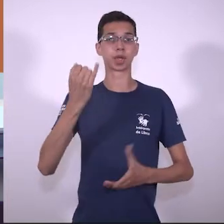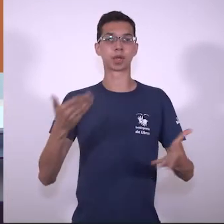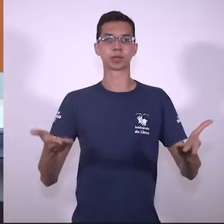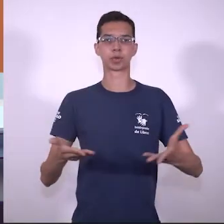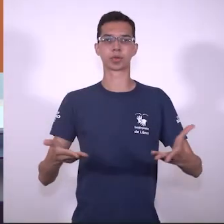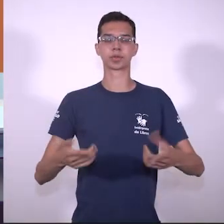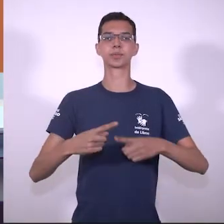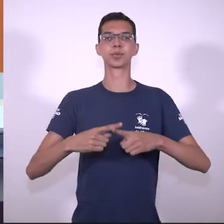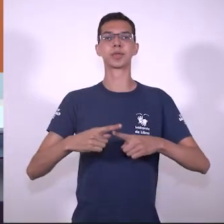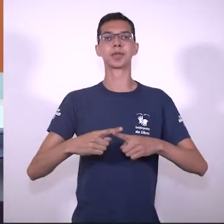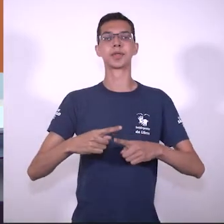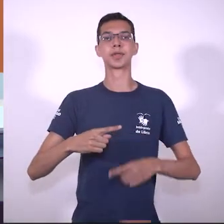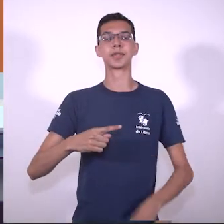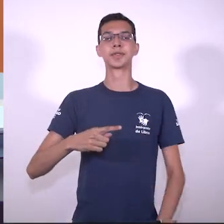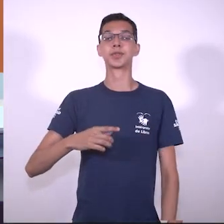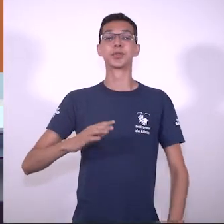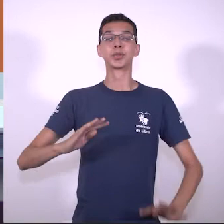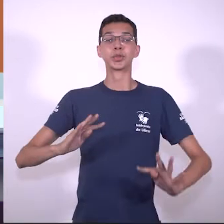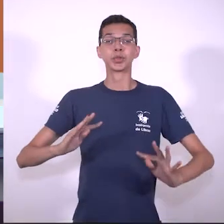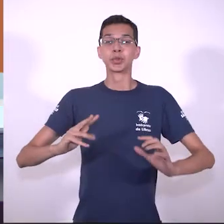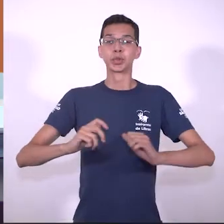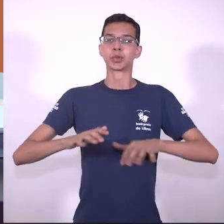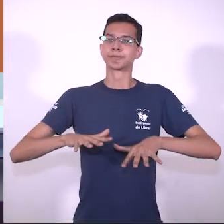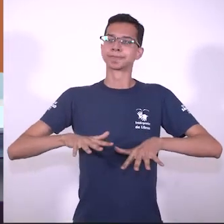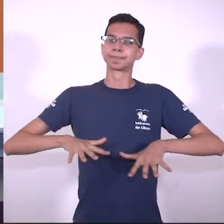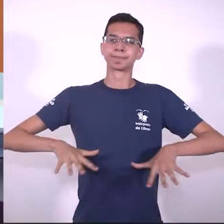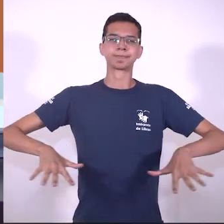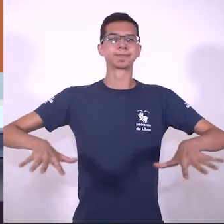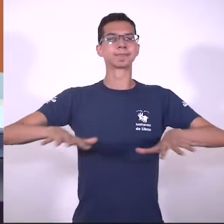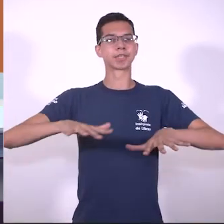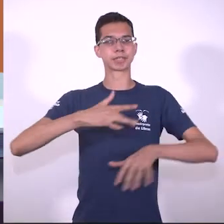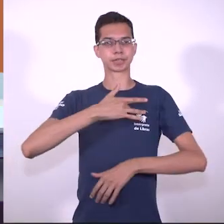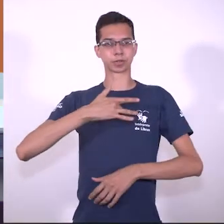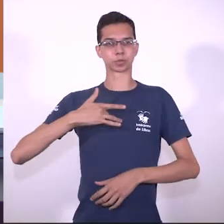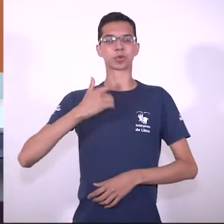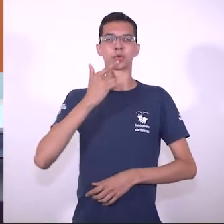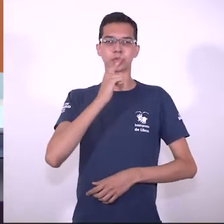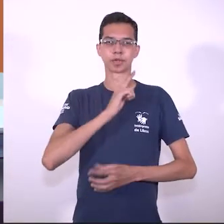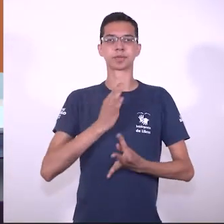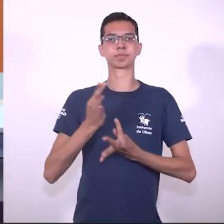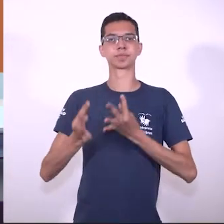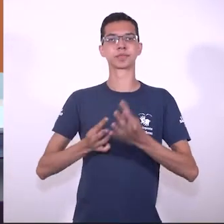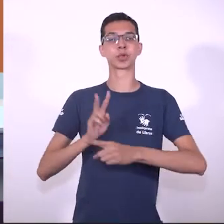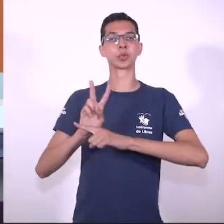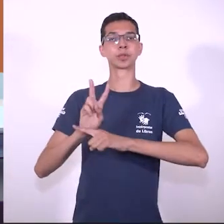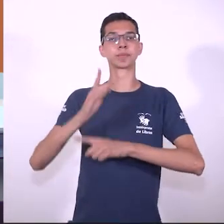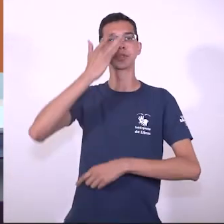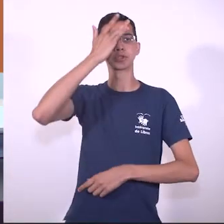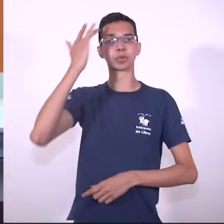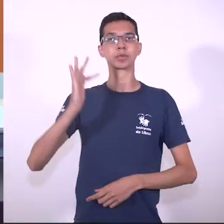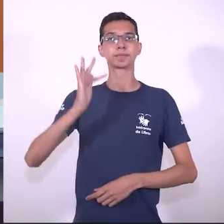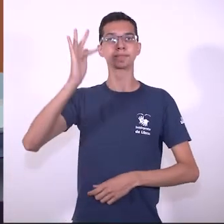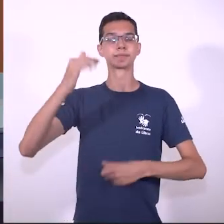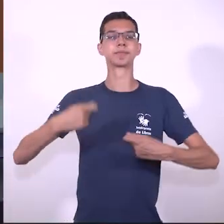de saúde consiga, nos próximos dias, tratar todas as pessoas que vão precisar do sistema de